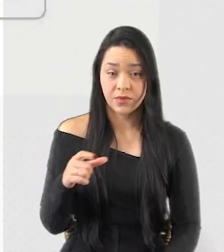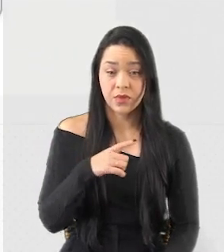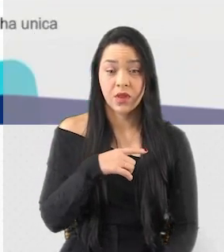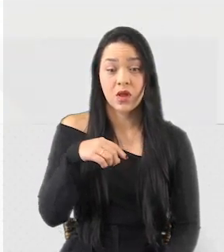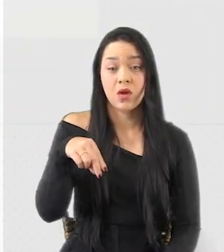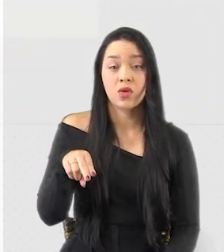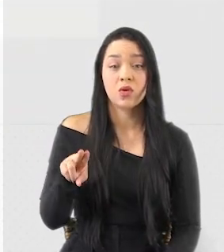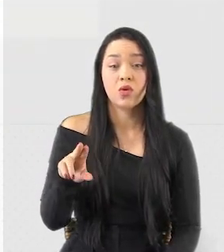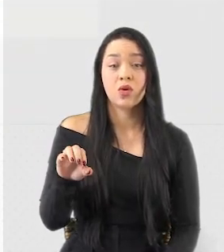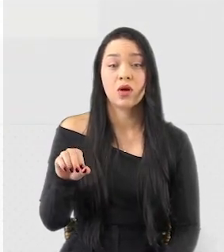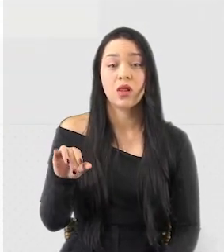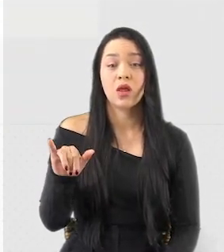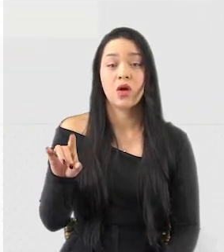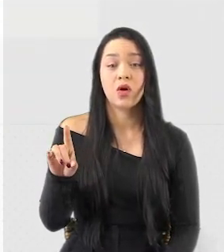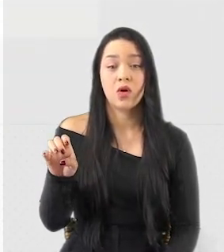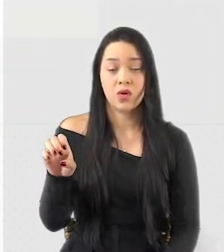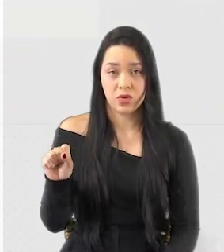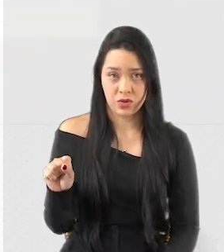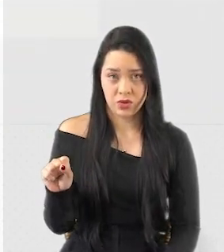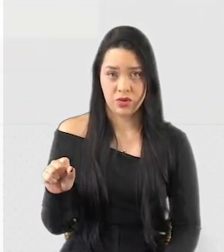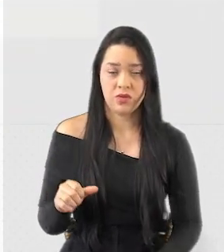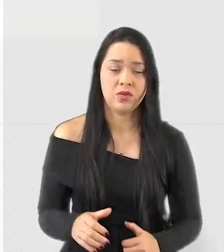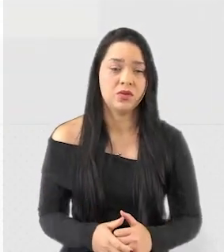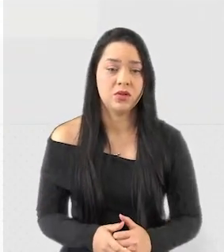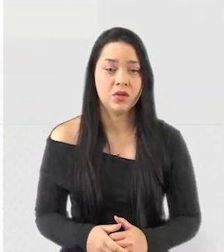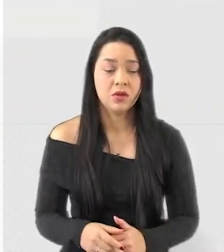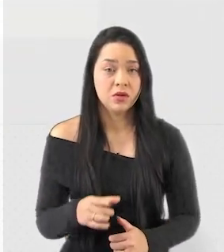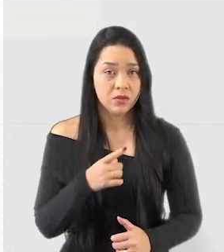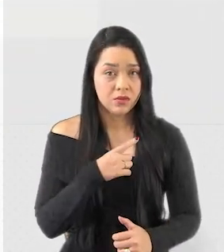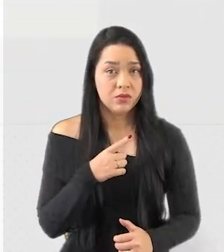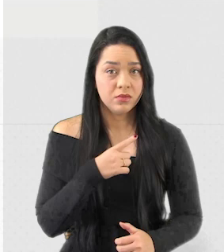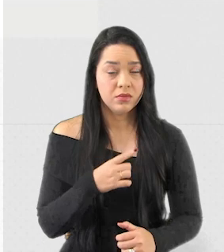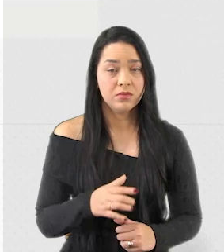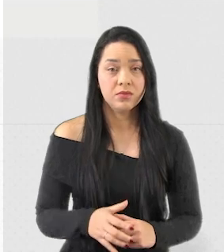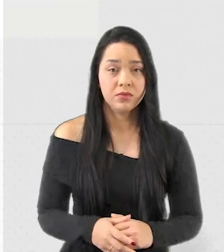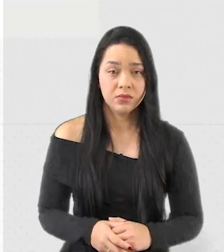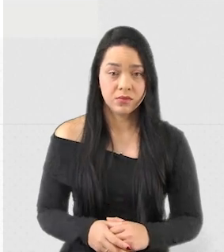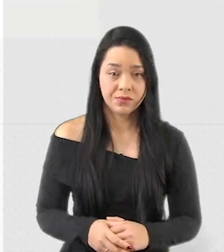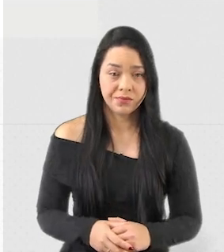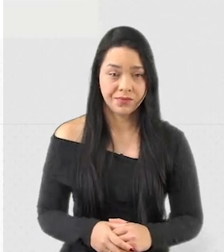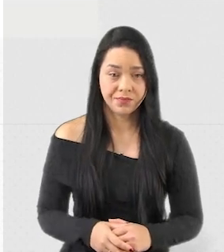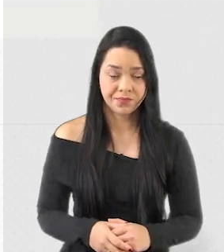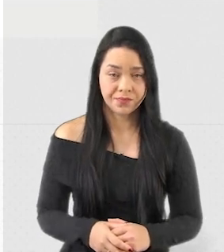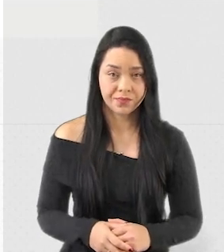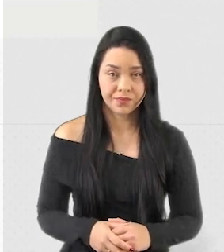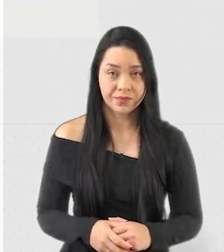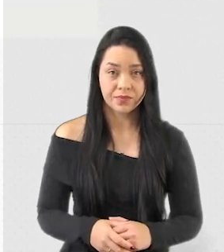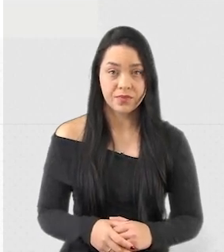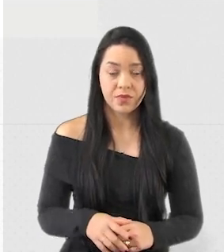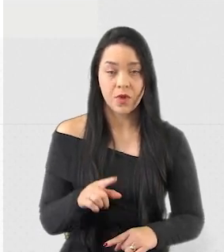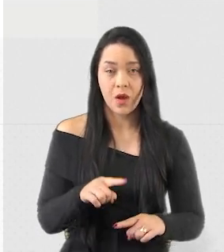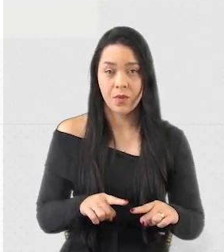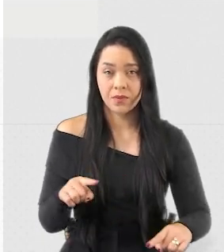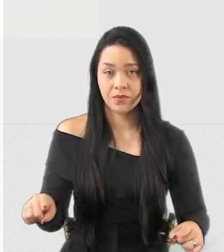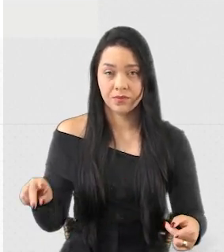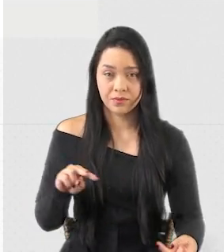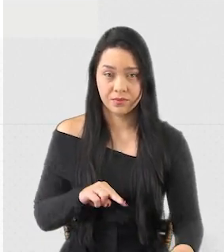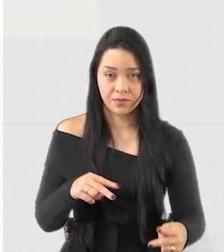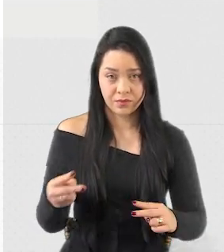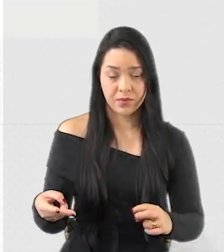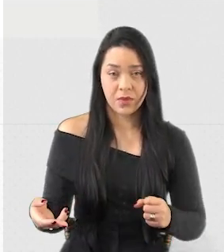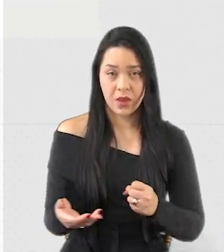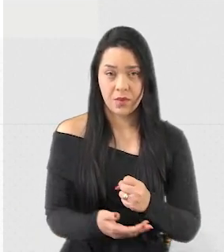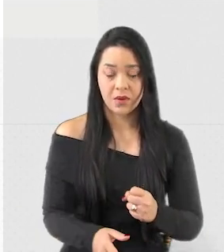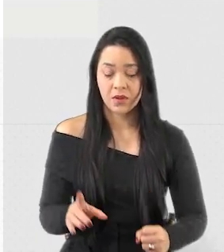tá? O DNA é formado por nucleotídeo. O nosso material genético, a base do